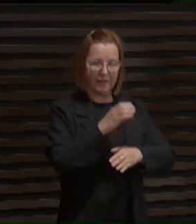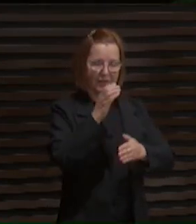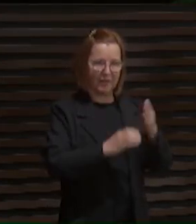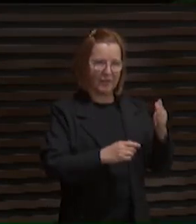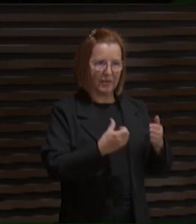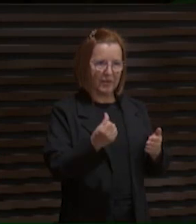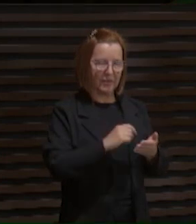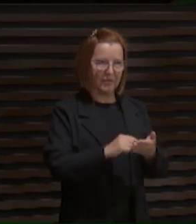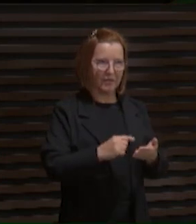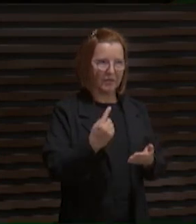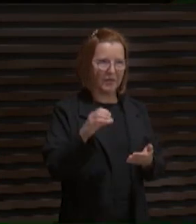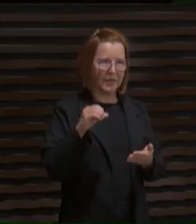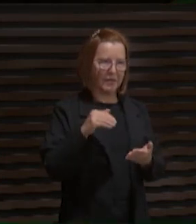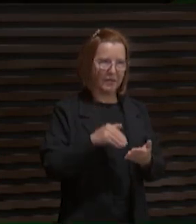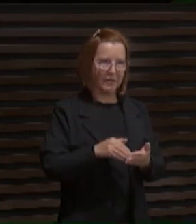18.